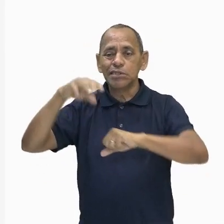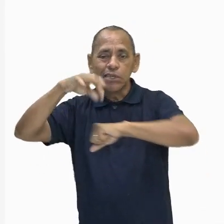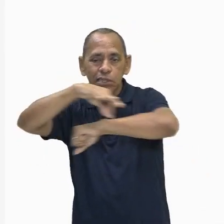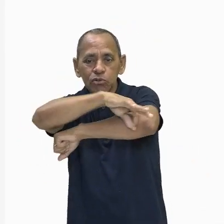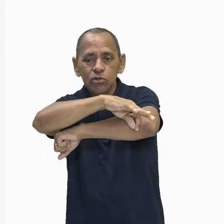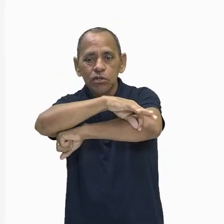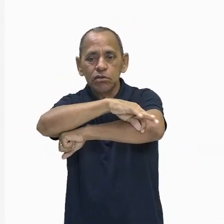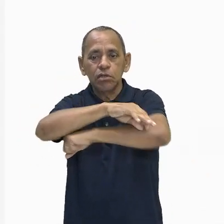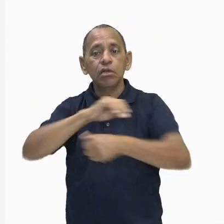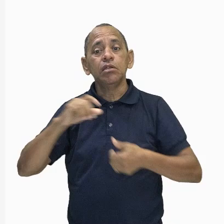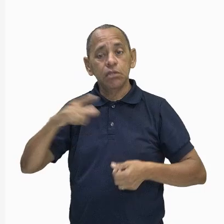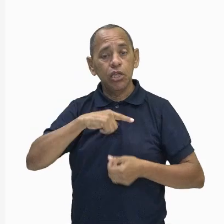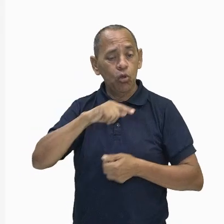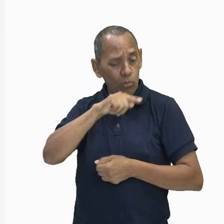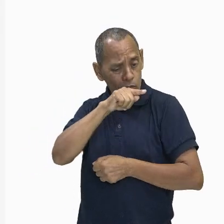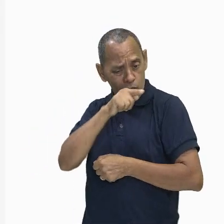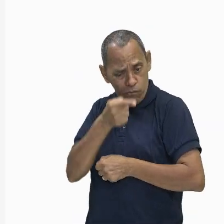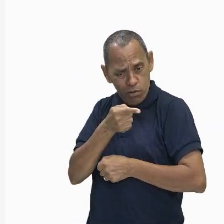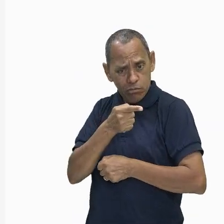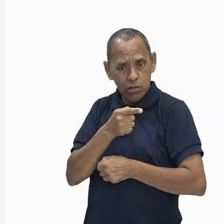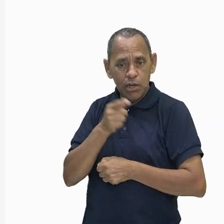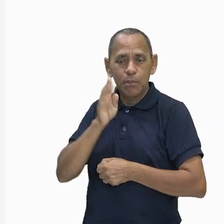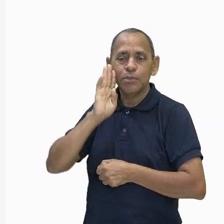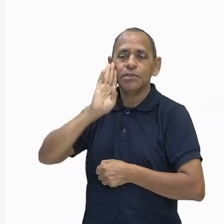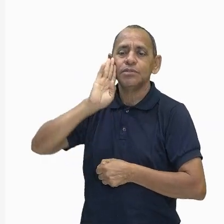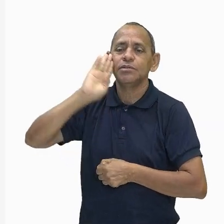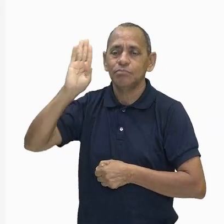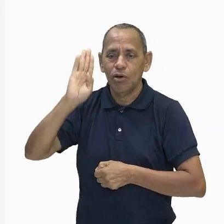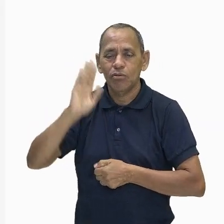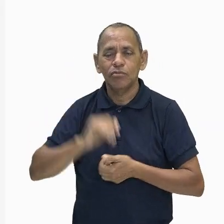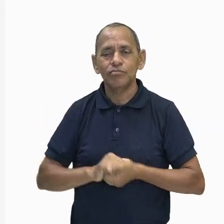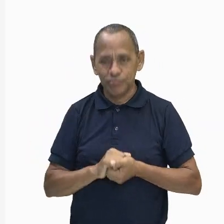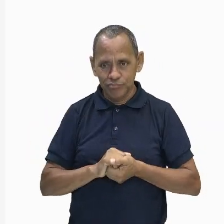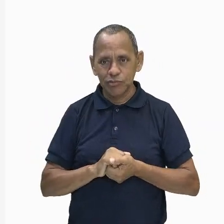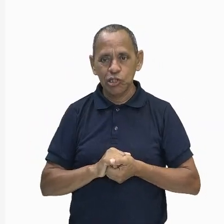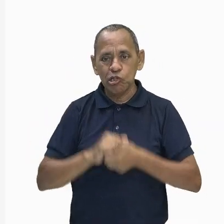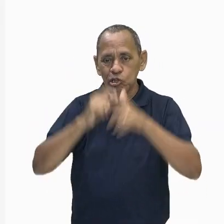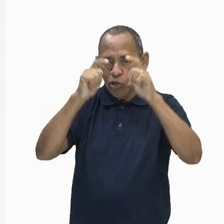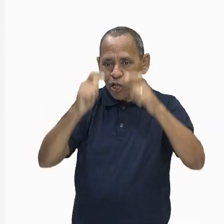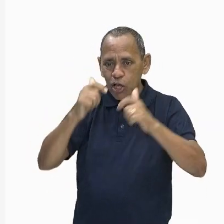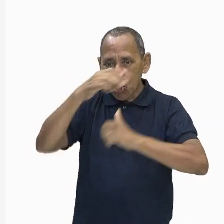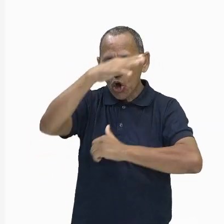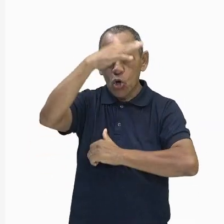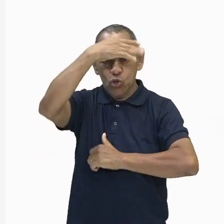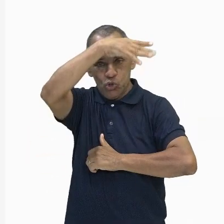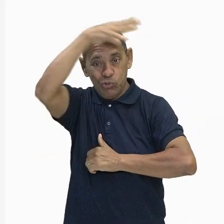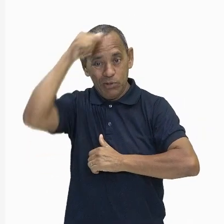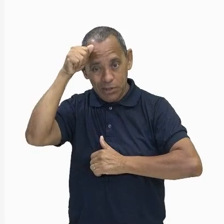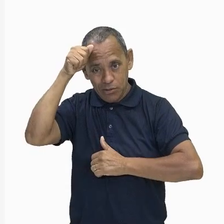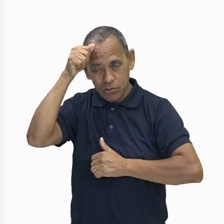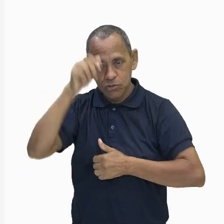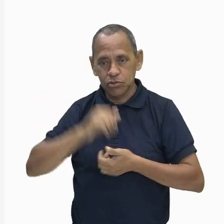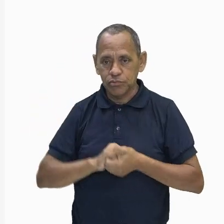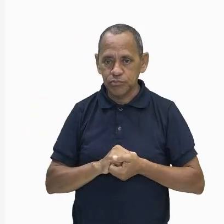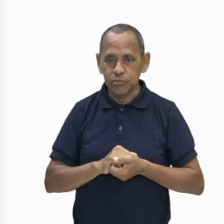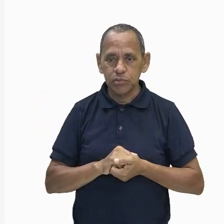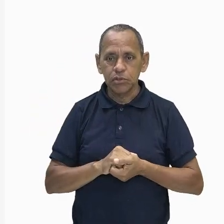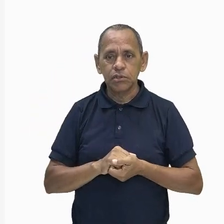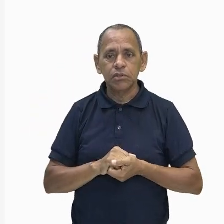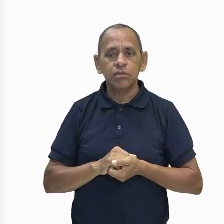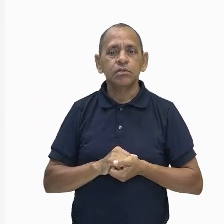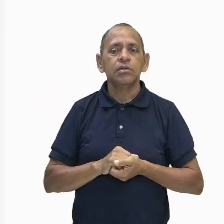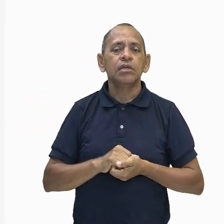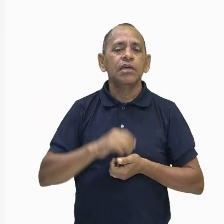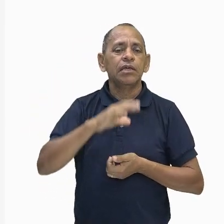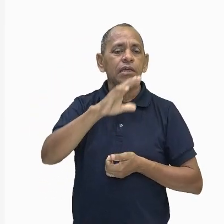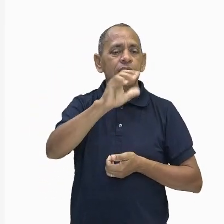temos o enunciado principal cartão postal de Manaus. Observem, destacando esse enunciado.